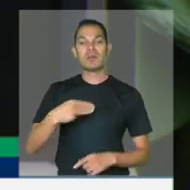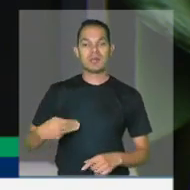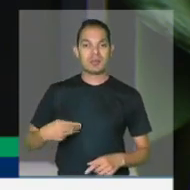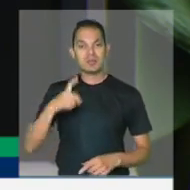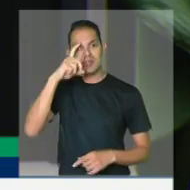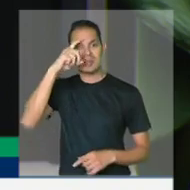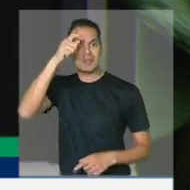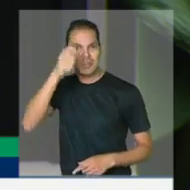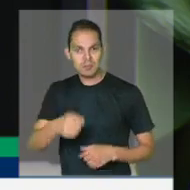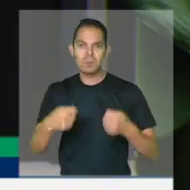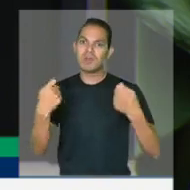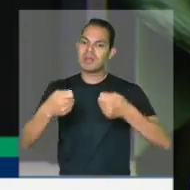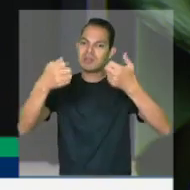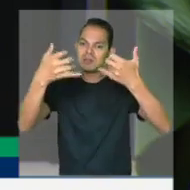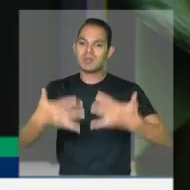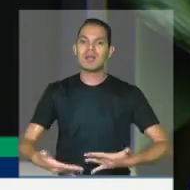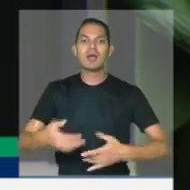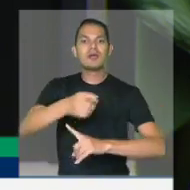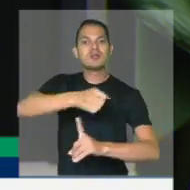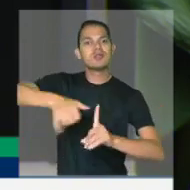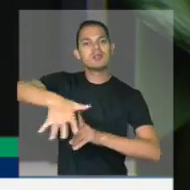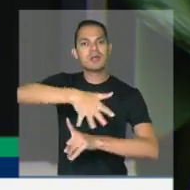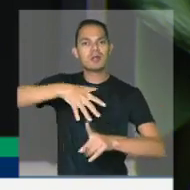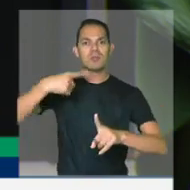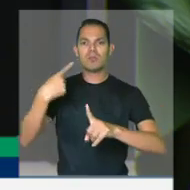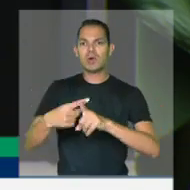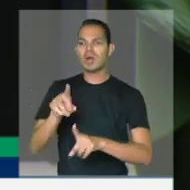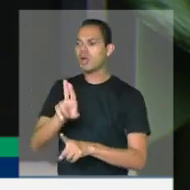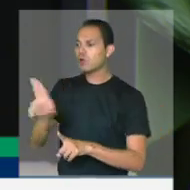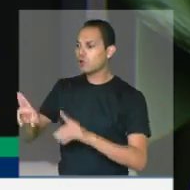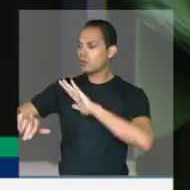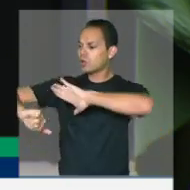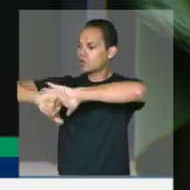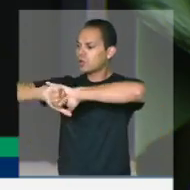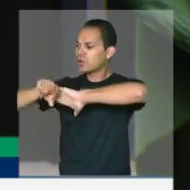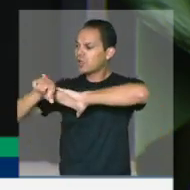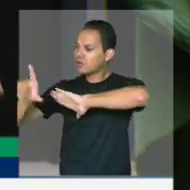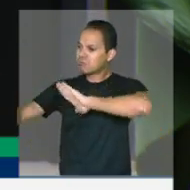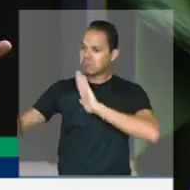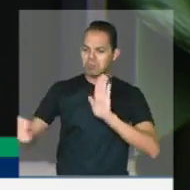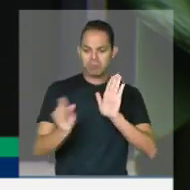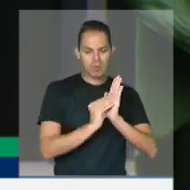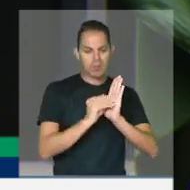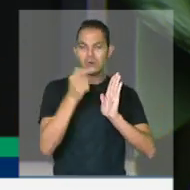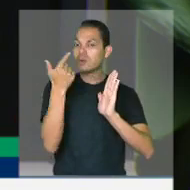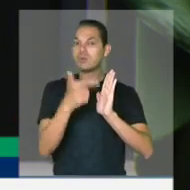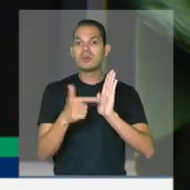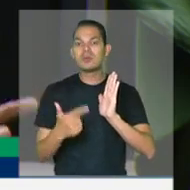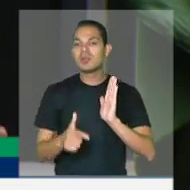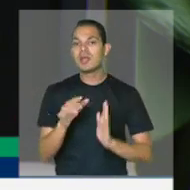Moro deve explicações à sociedade. Por que o nome desse criminoso não consta da lista